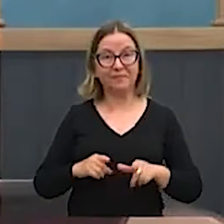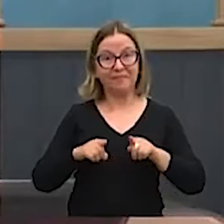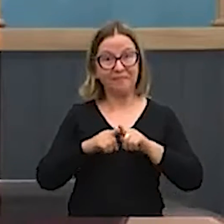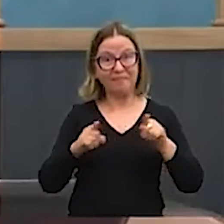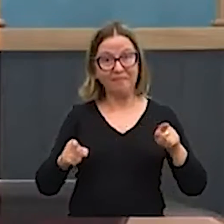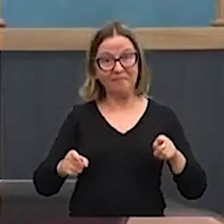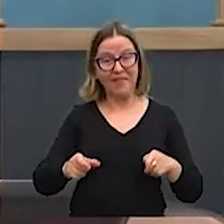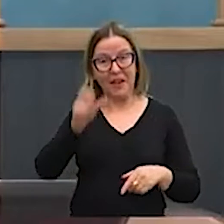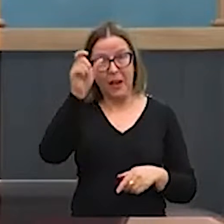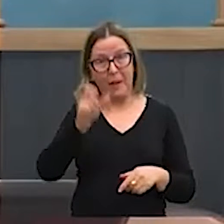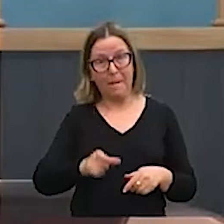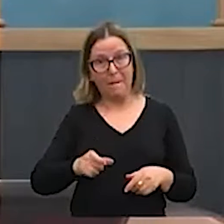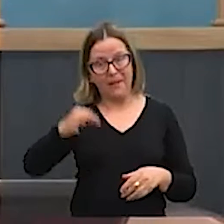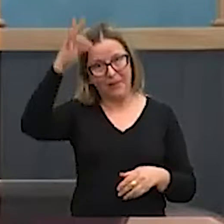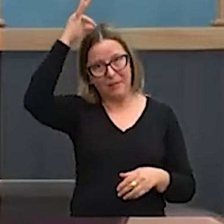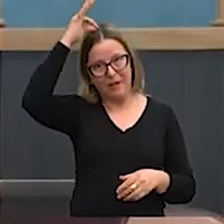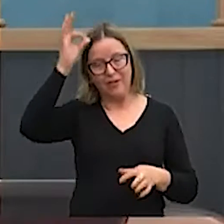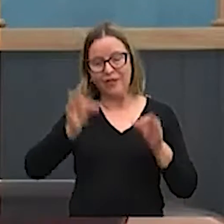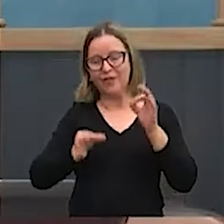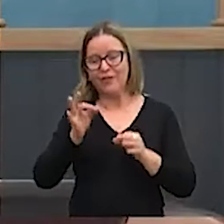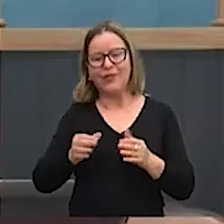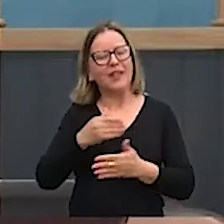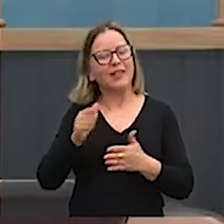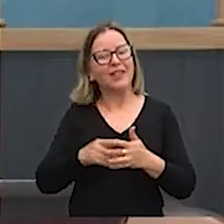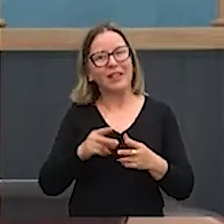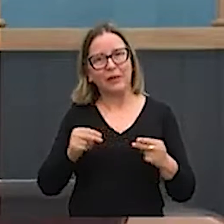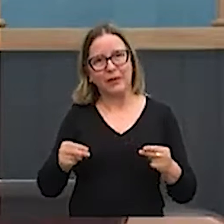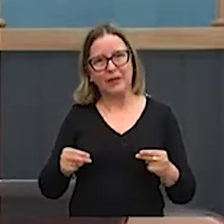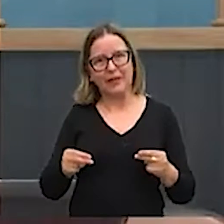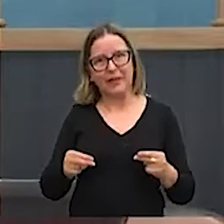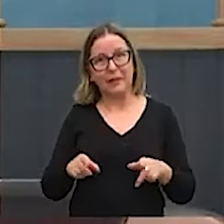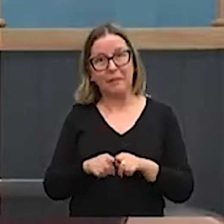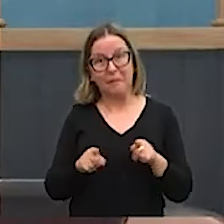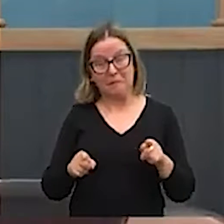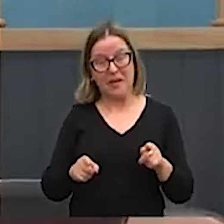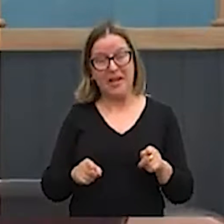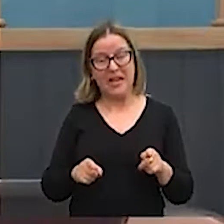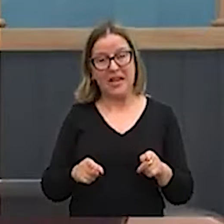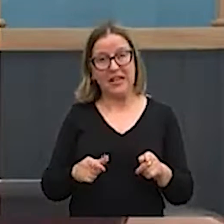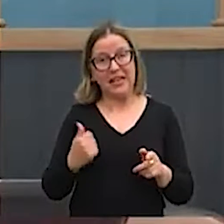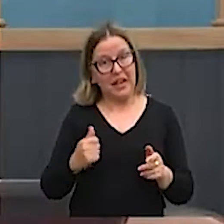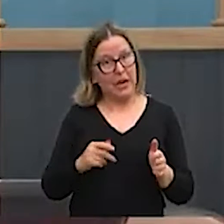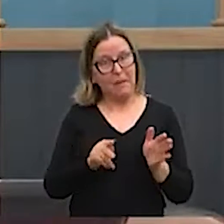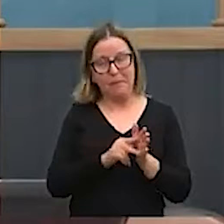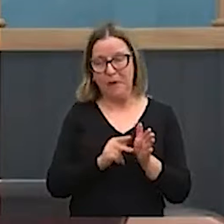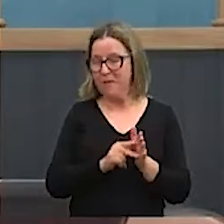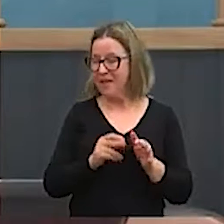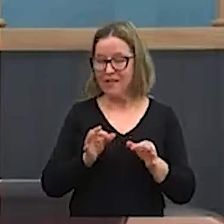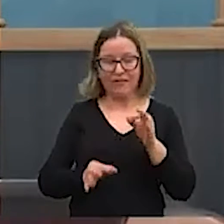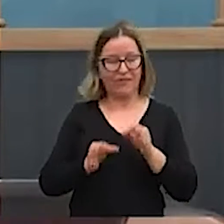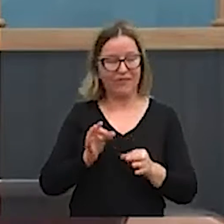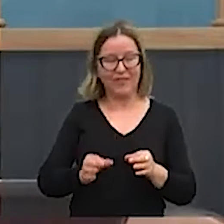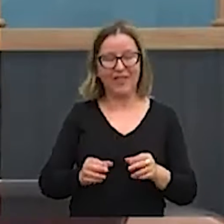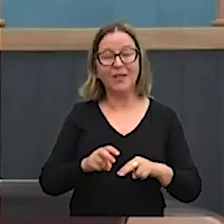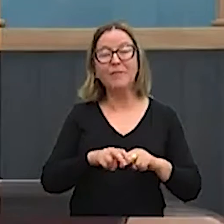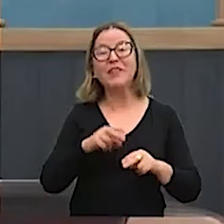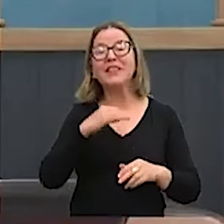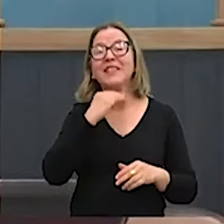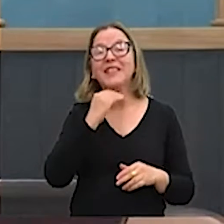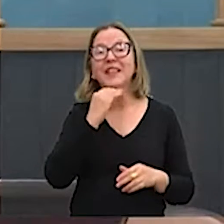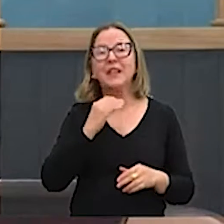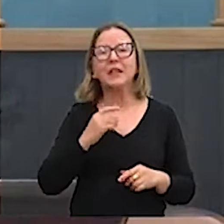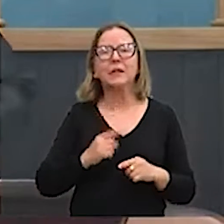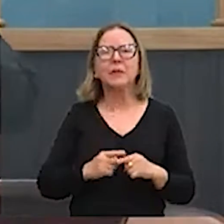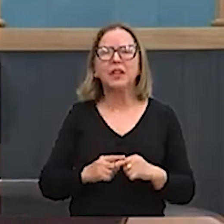homem espiritual julga todas as coisas e ele mesmo não é julgado por ninguém, pois quem conheceu a mente do Senhor